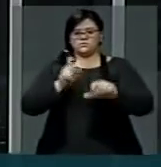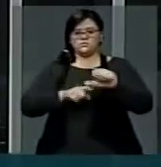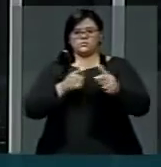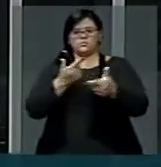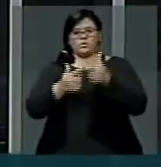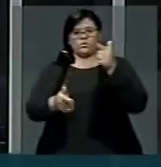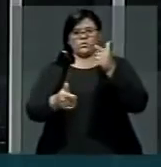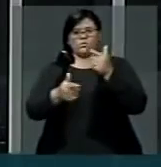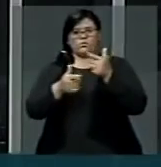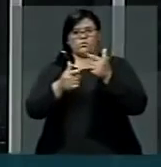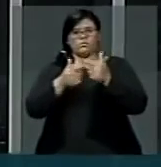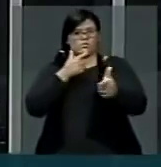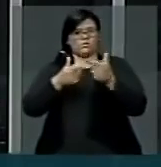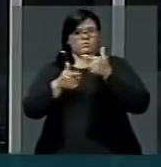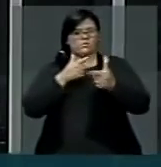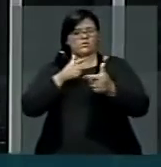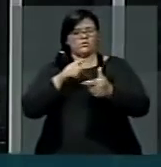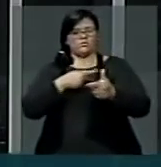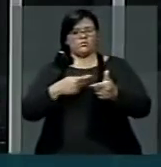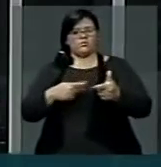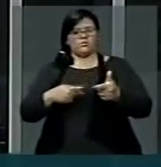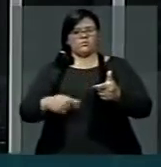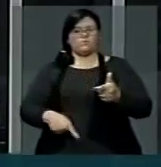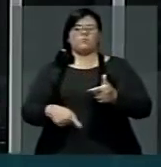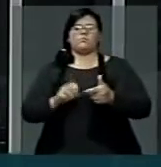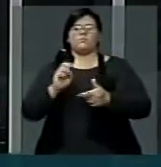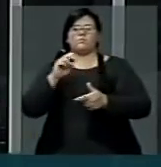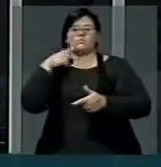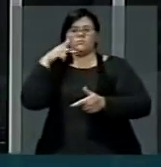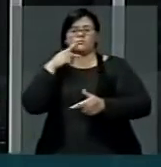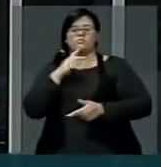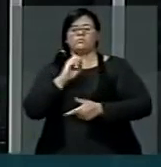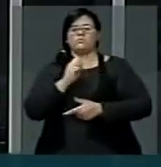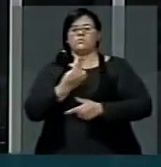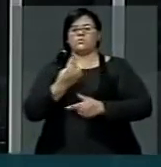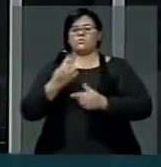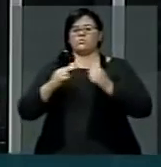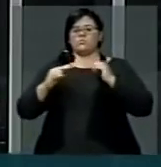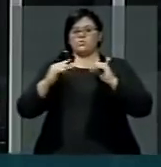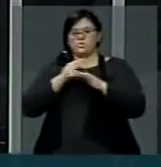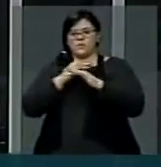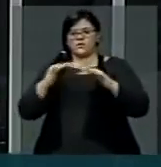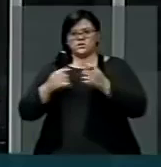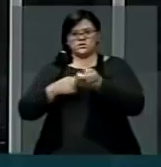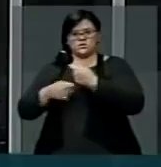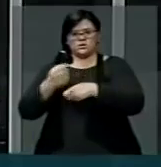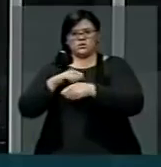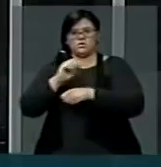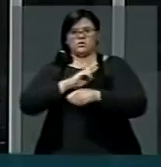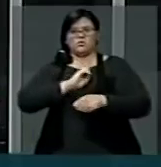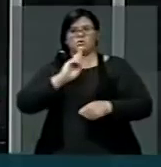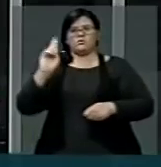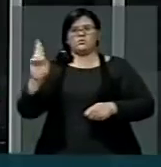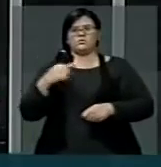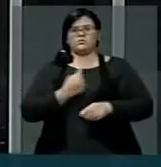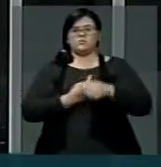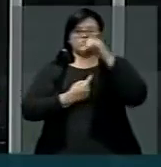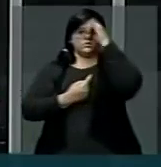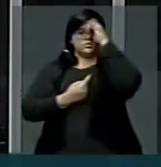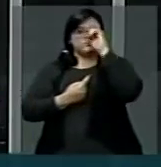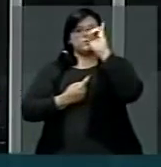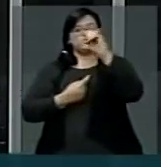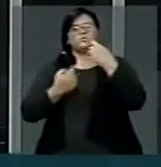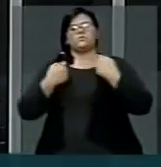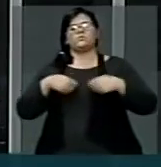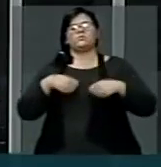motivos políticos, comerciais e religiosos. Devemos evitar que o espaço cibernético